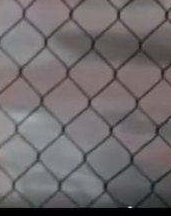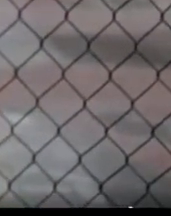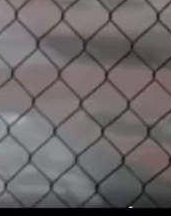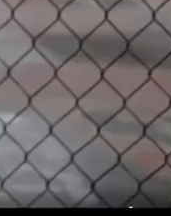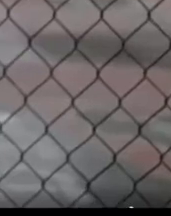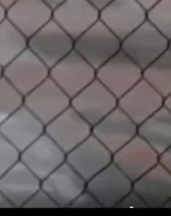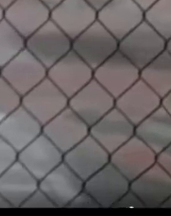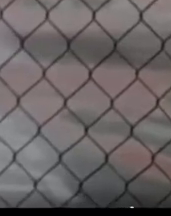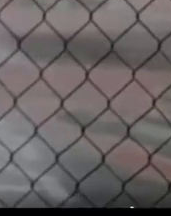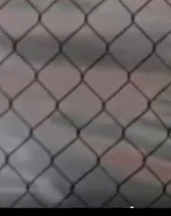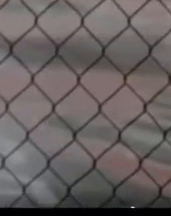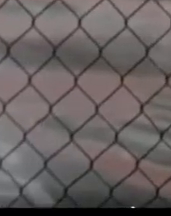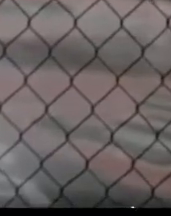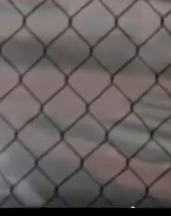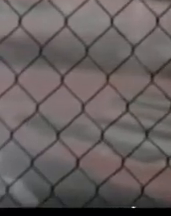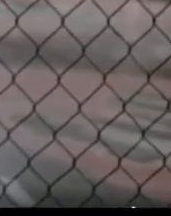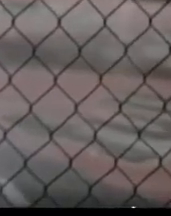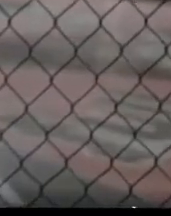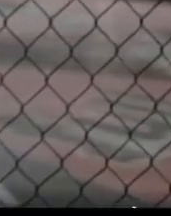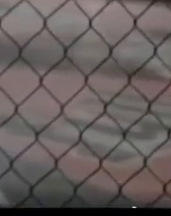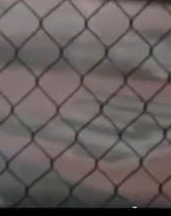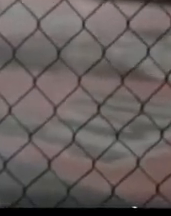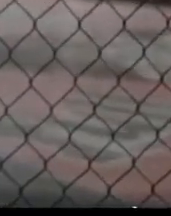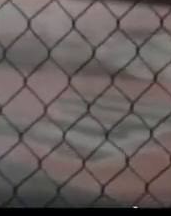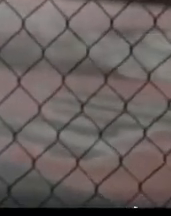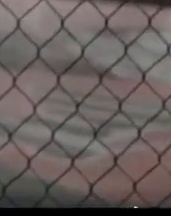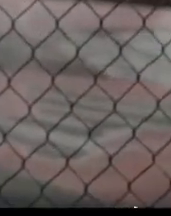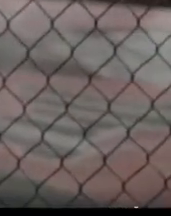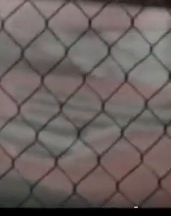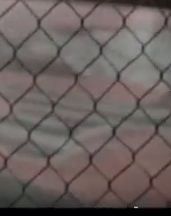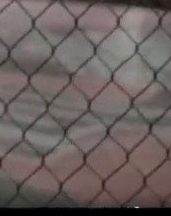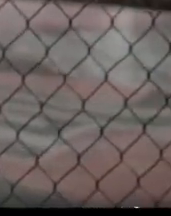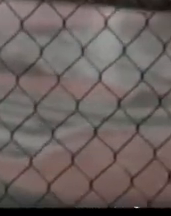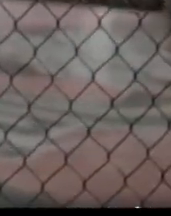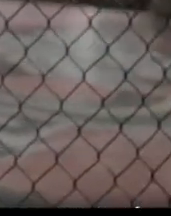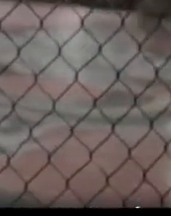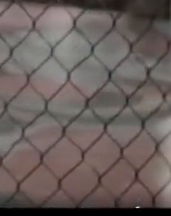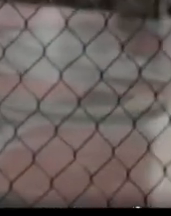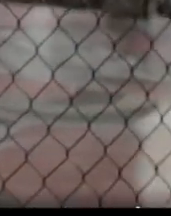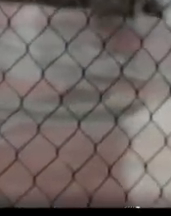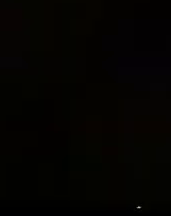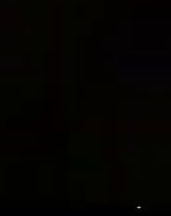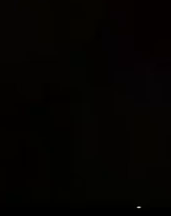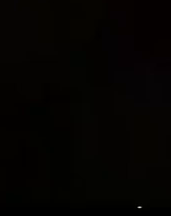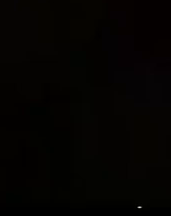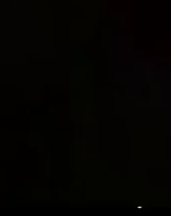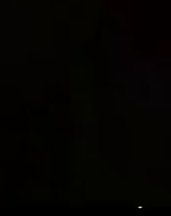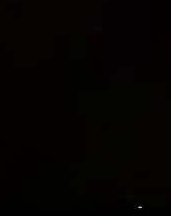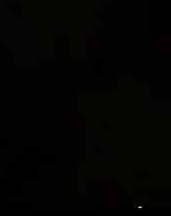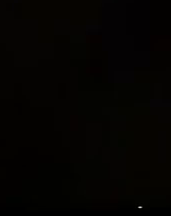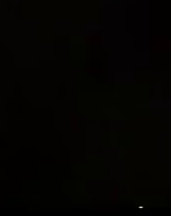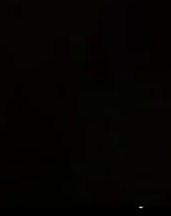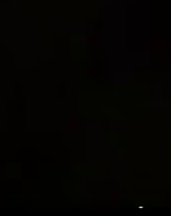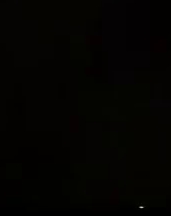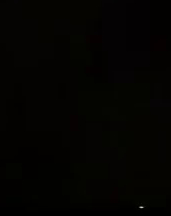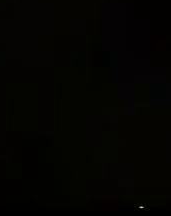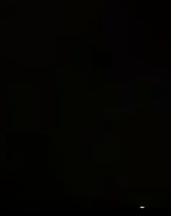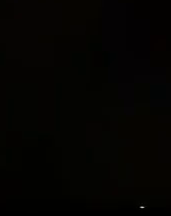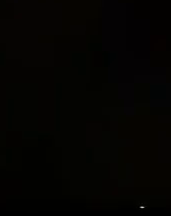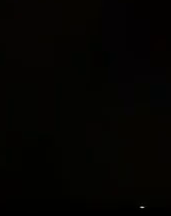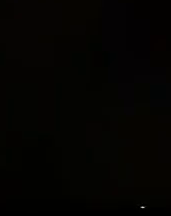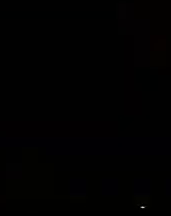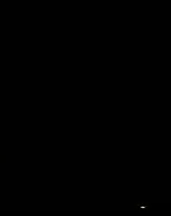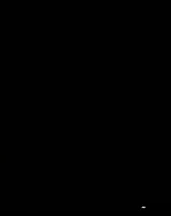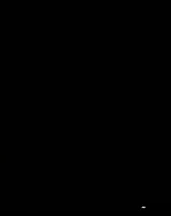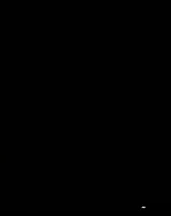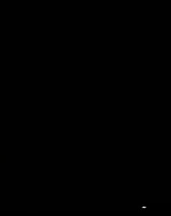esse caminho aqui, cara, você fica dentro de um octógono lutando, entendeu? Não para de vir lutador. Tu, não tem negócio de uma luta